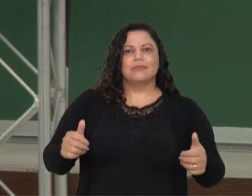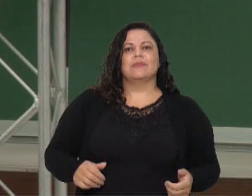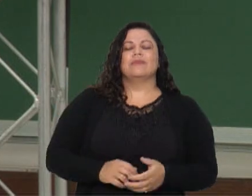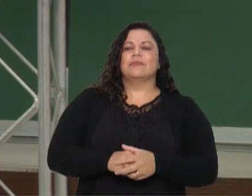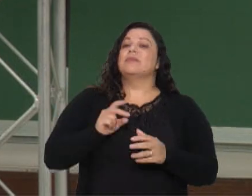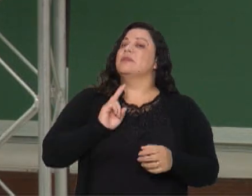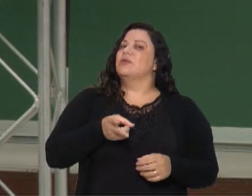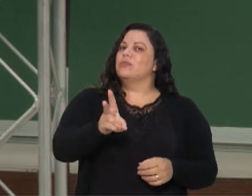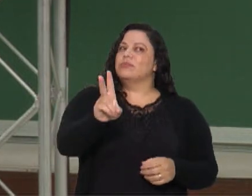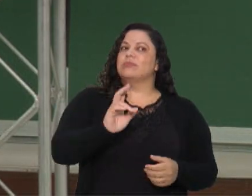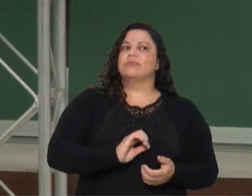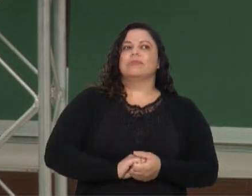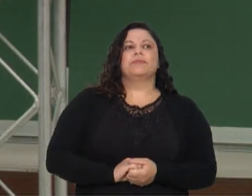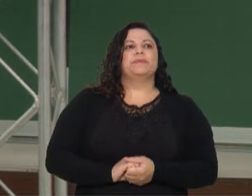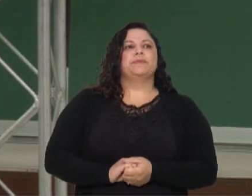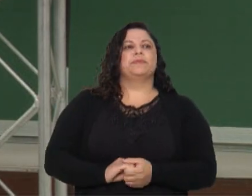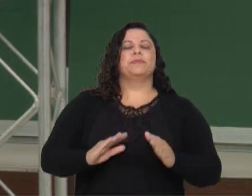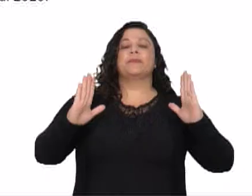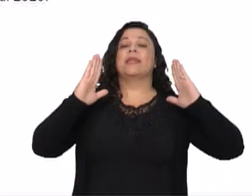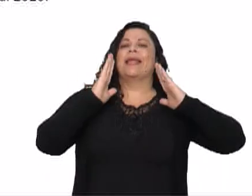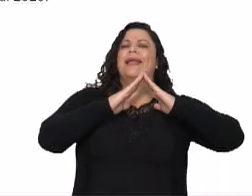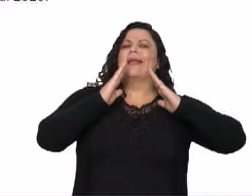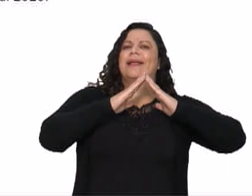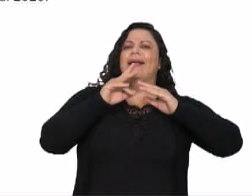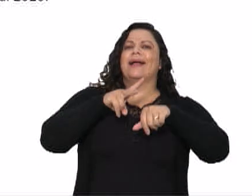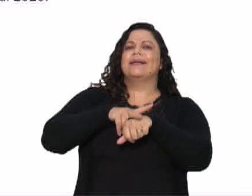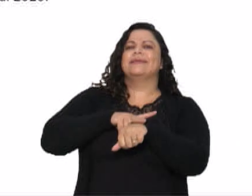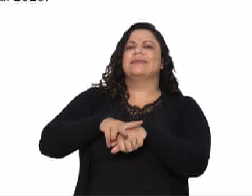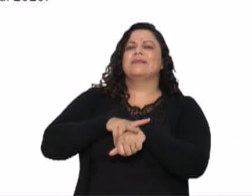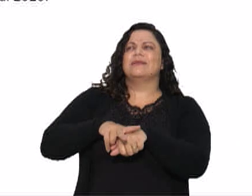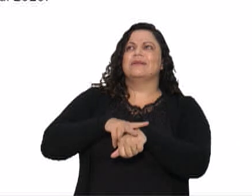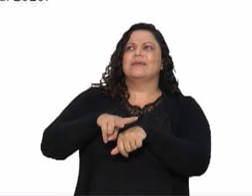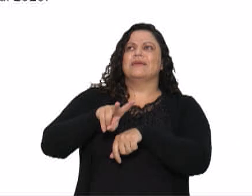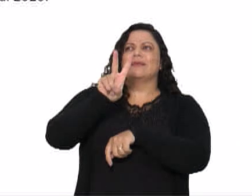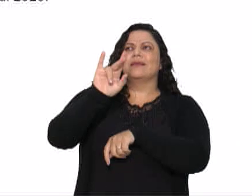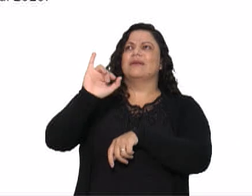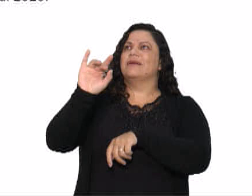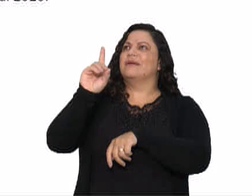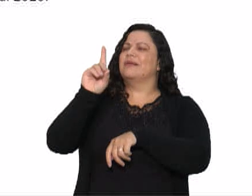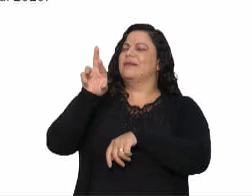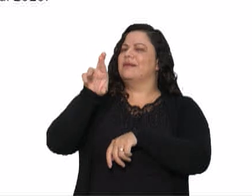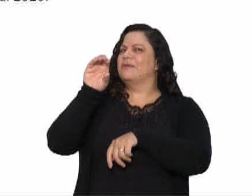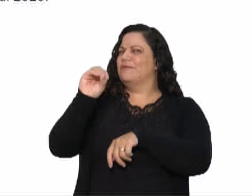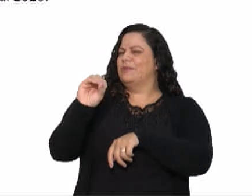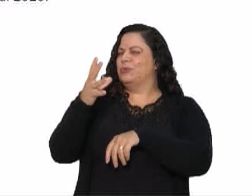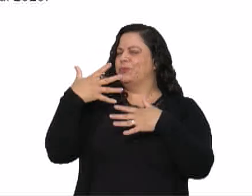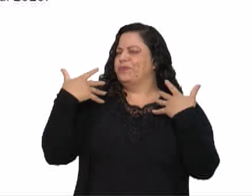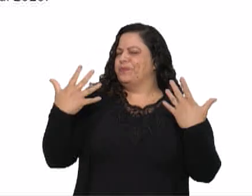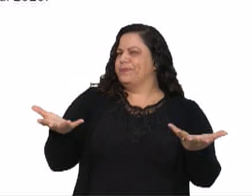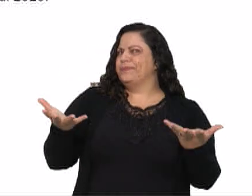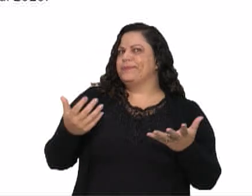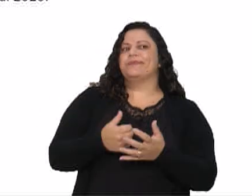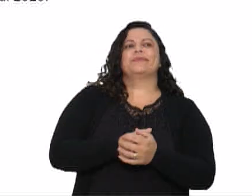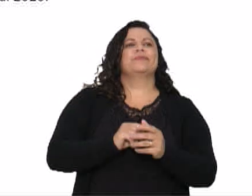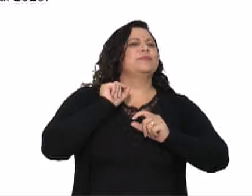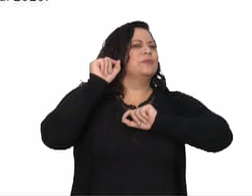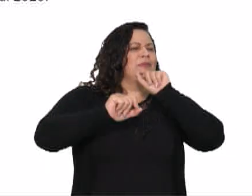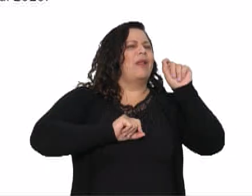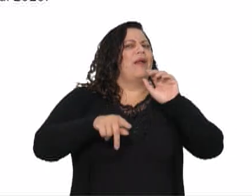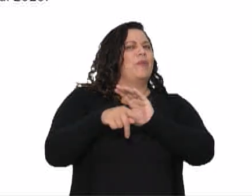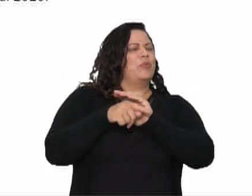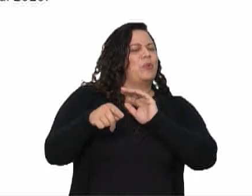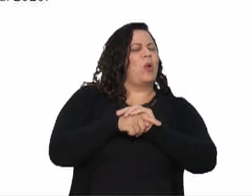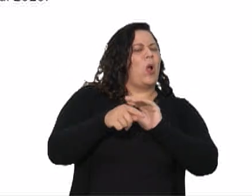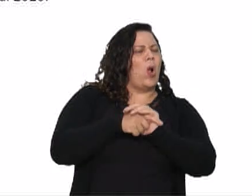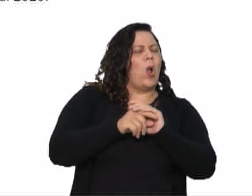vamos em frente. Olha lá, casa de vidro. Muito bem. Essa casa de vidro também é um projeto da